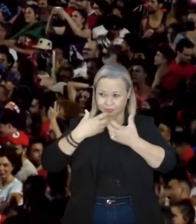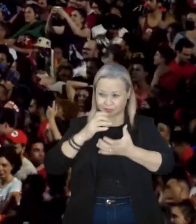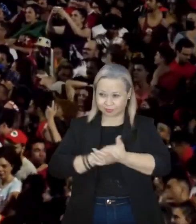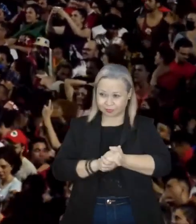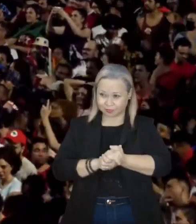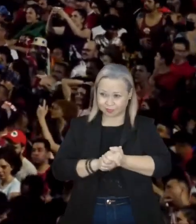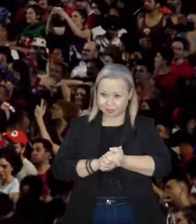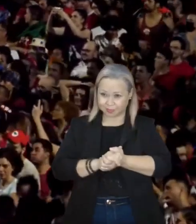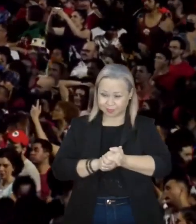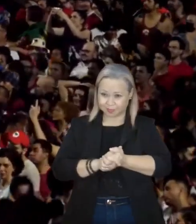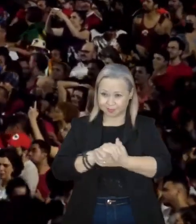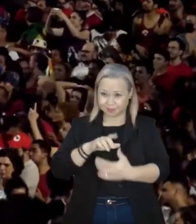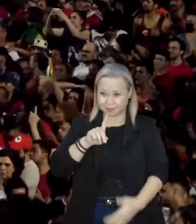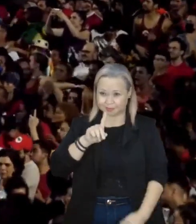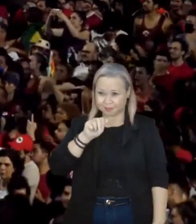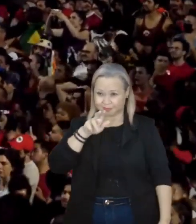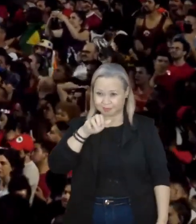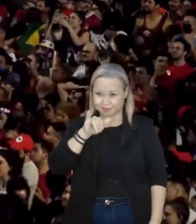Ô, Dani.